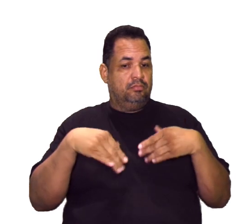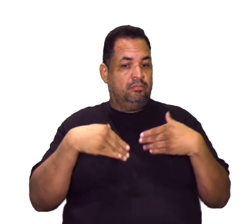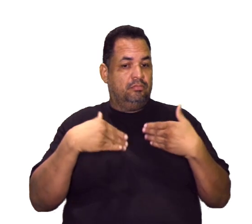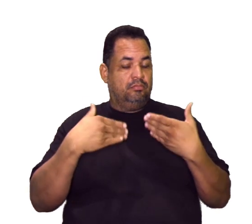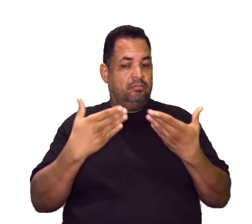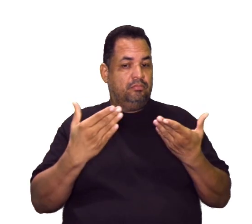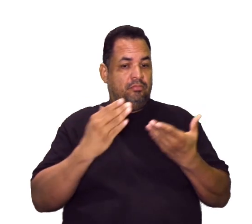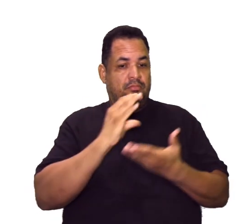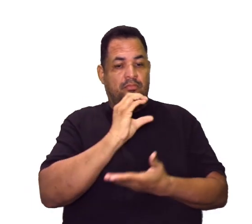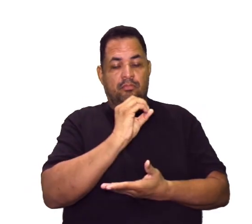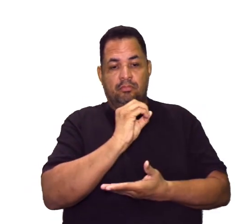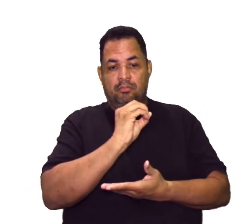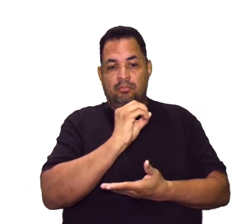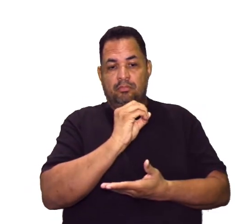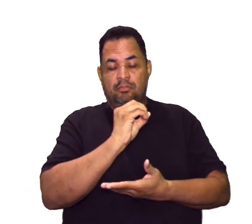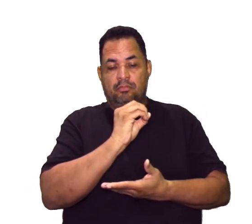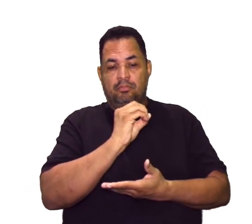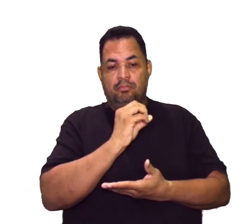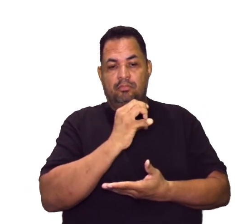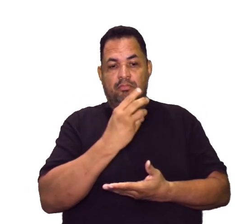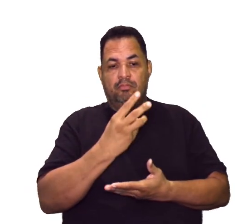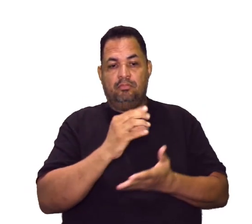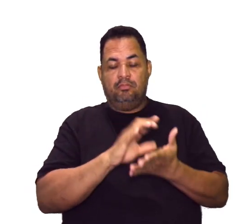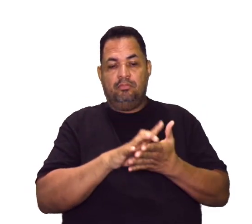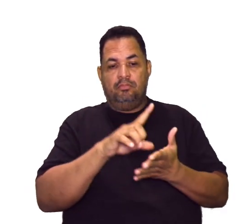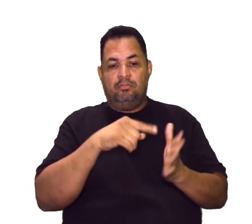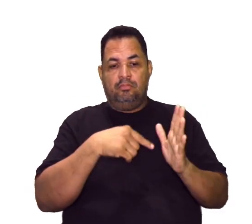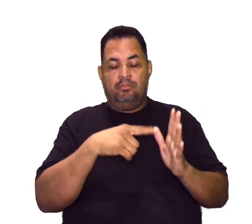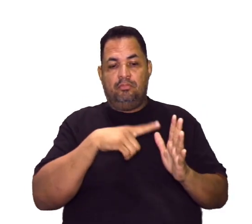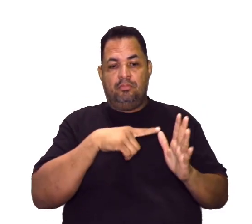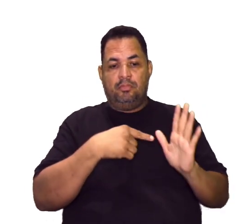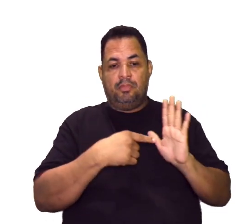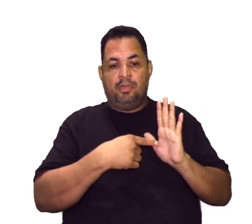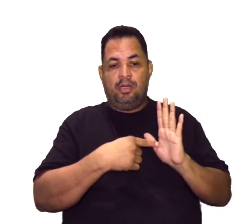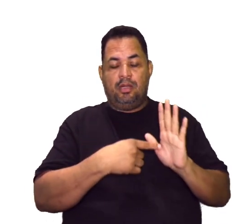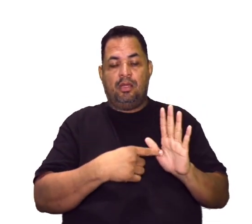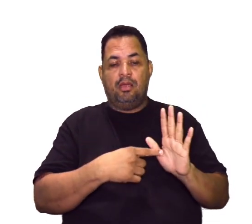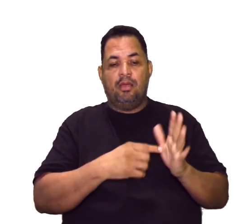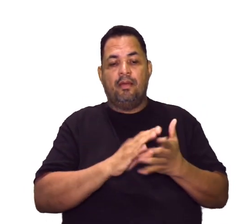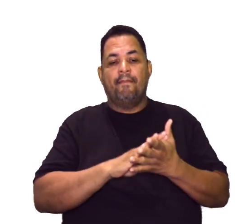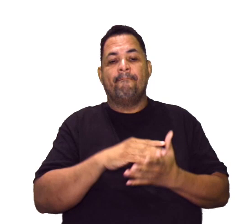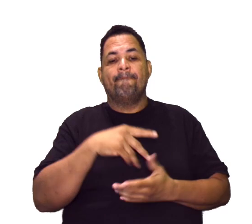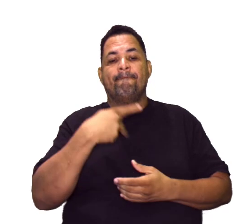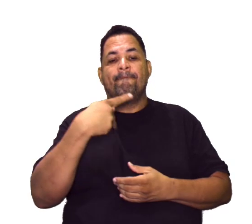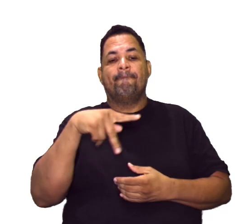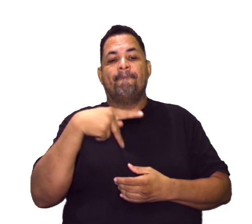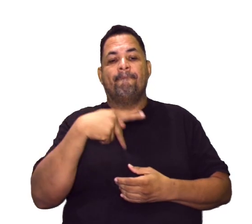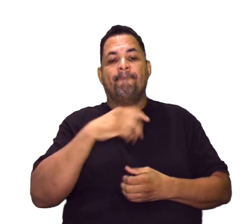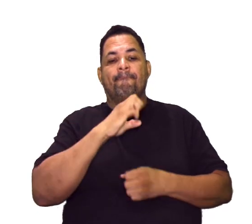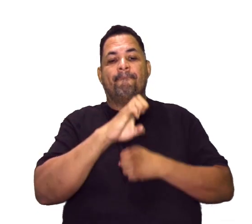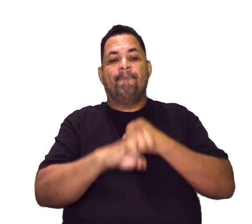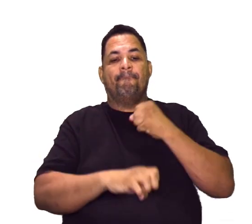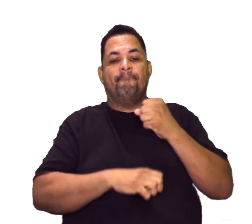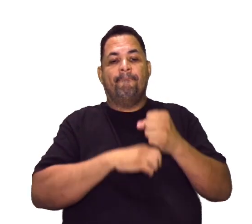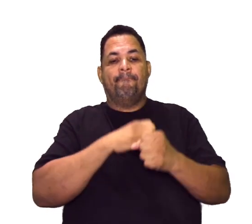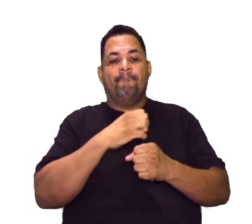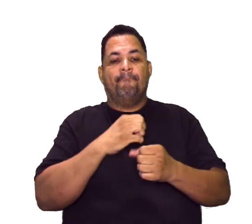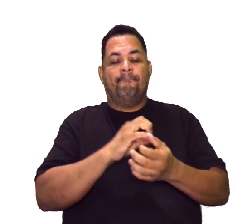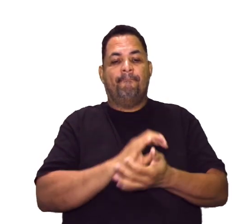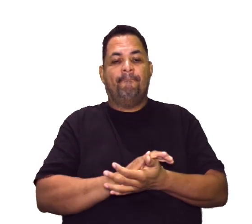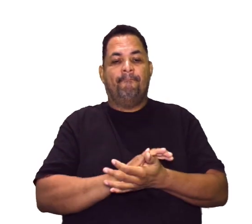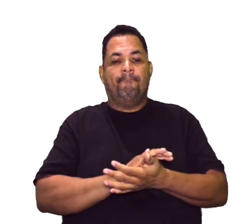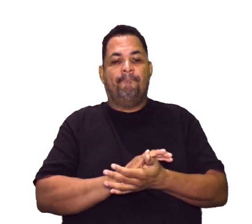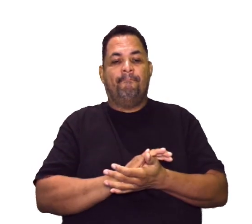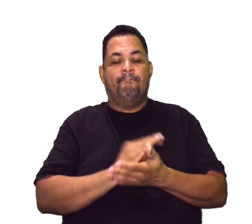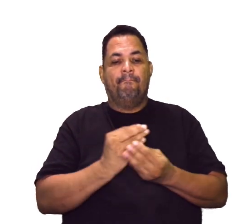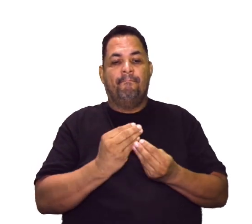que o oxigênio apresentou par de elétrons na última camada, a qual